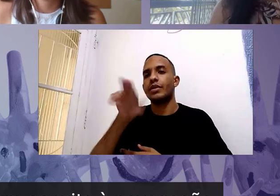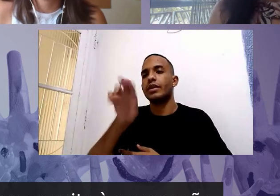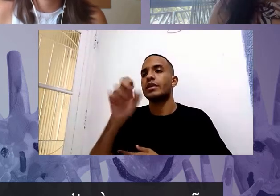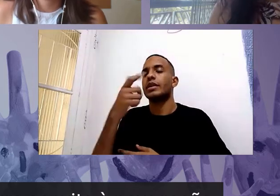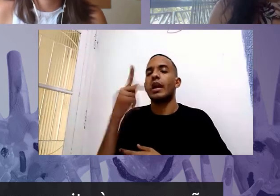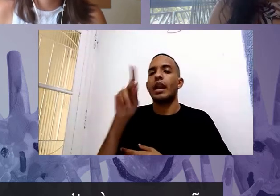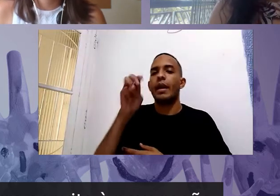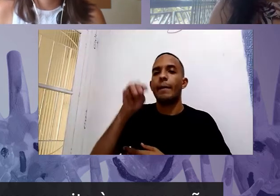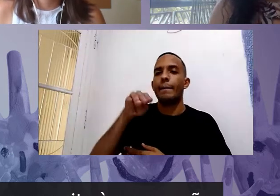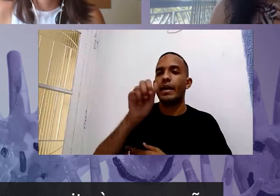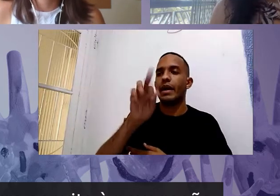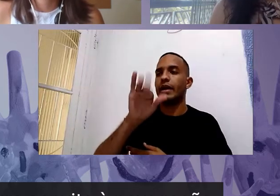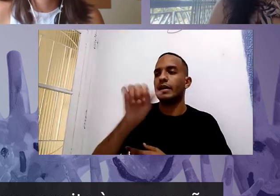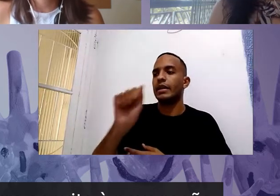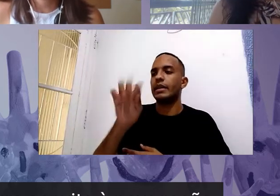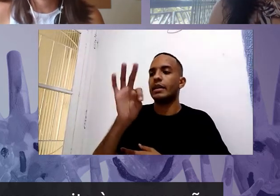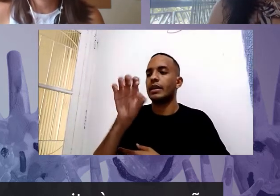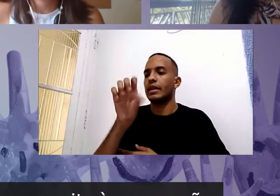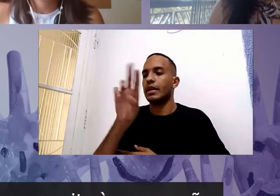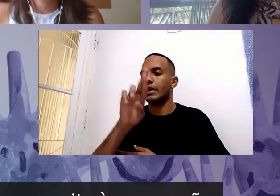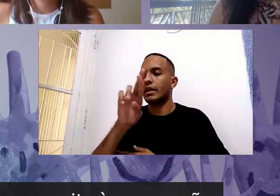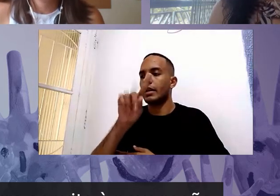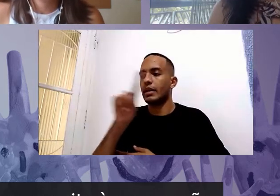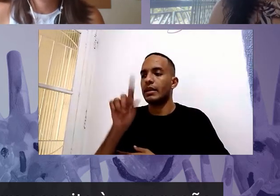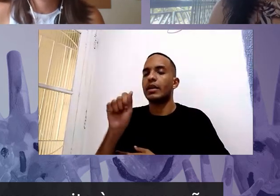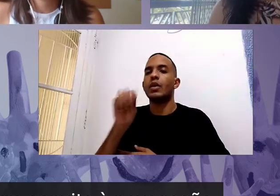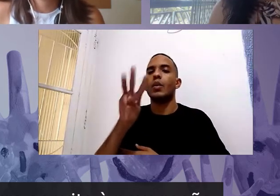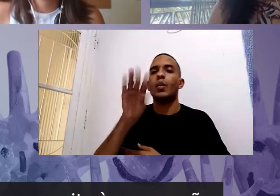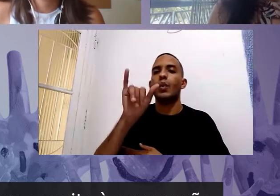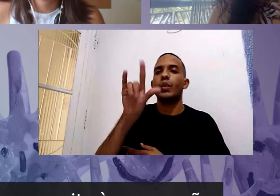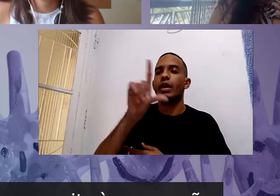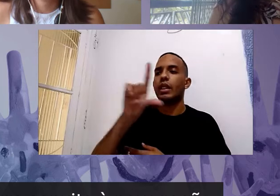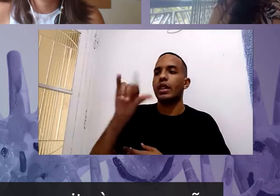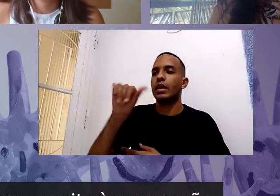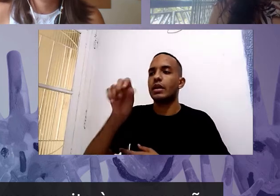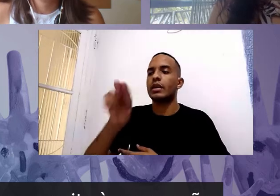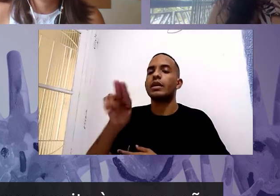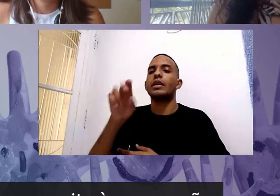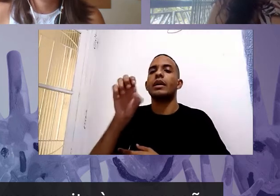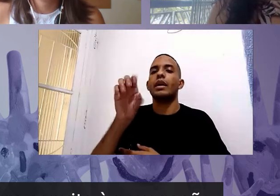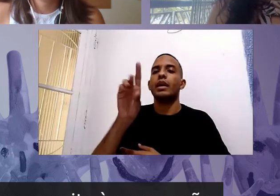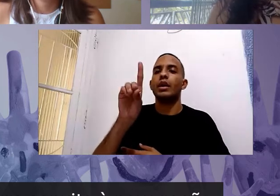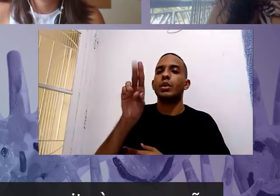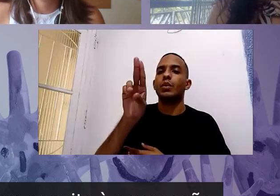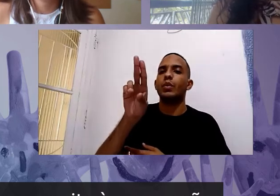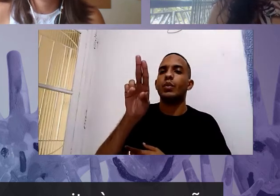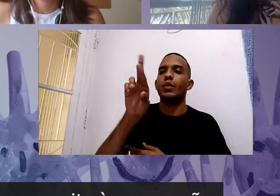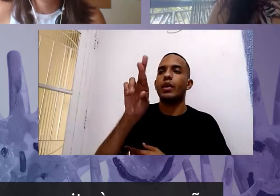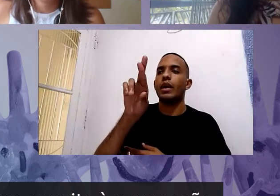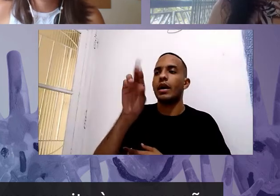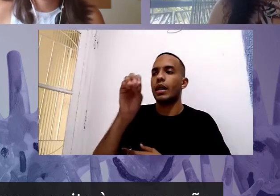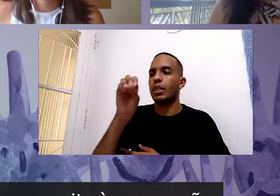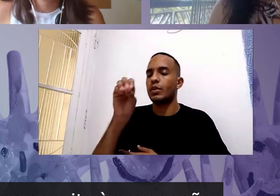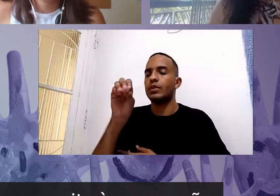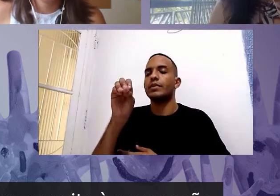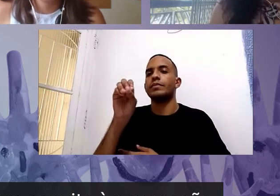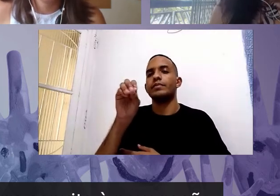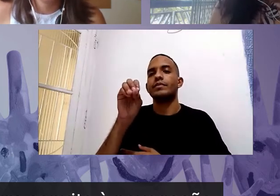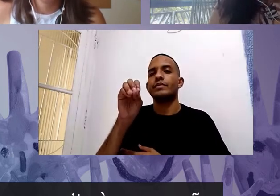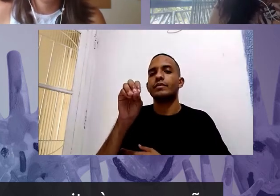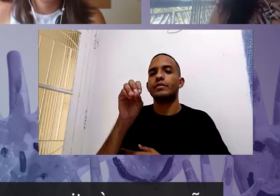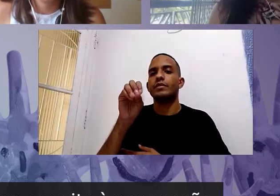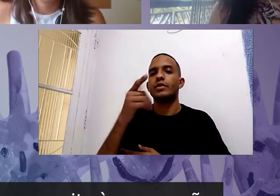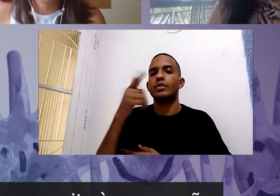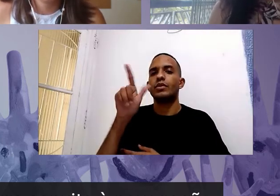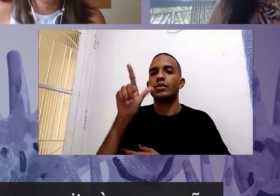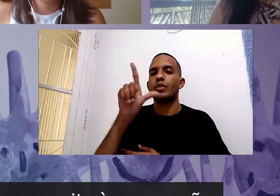que falou um pouquinho antes da gente, William Ives, Eduardo Marino e acho que é isso, e Luanda